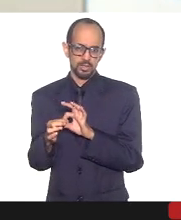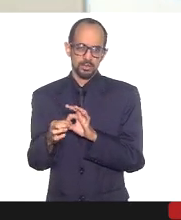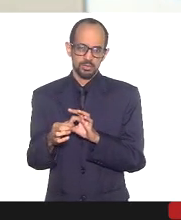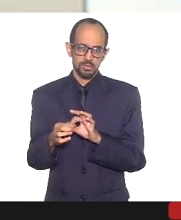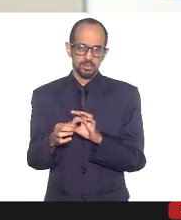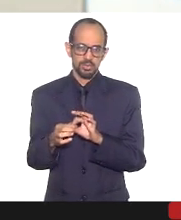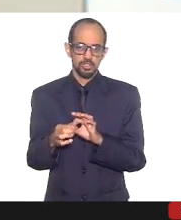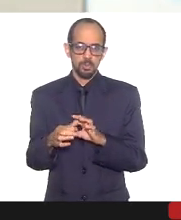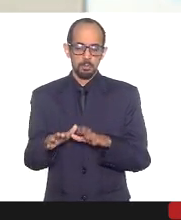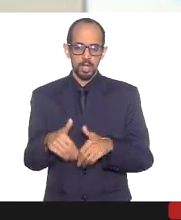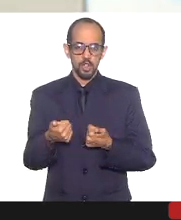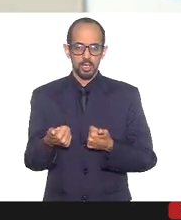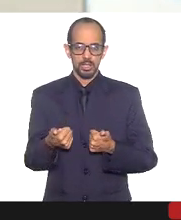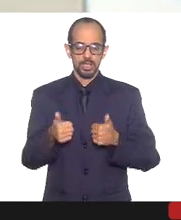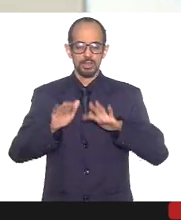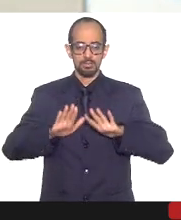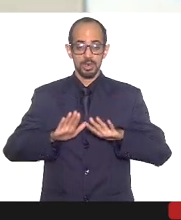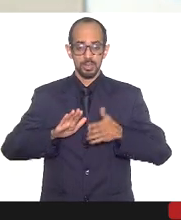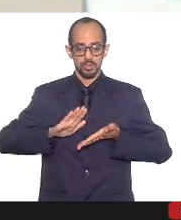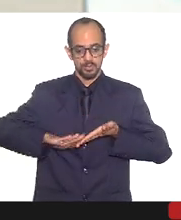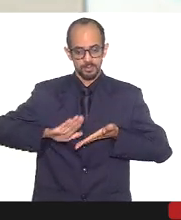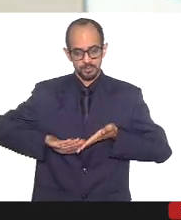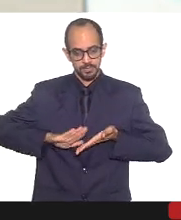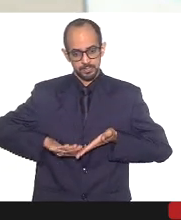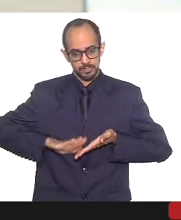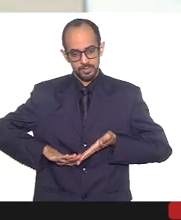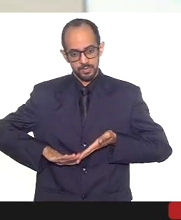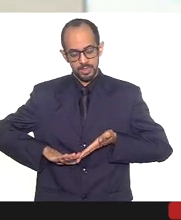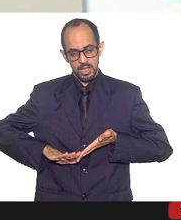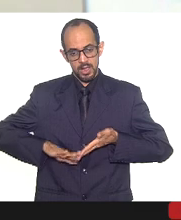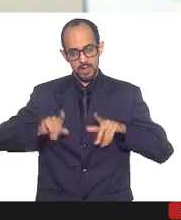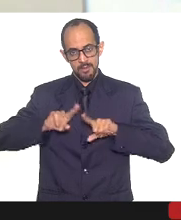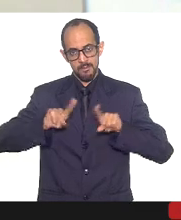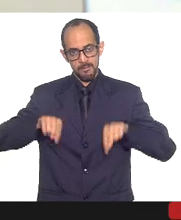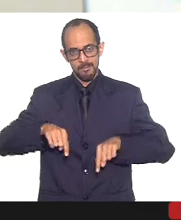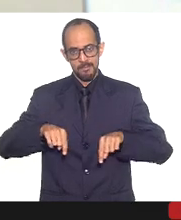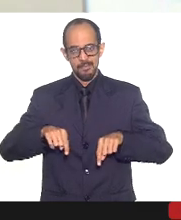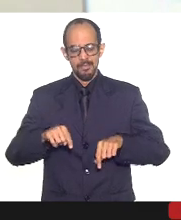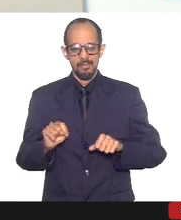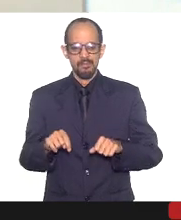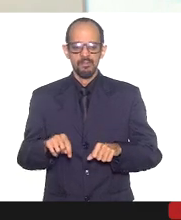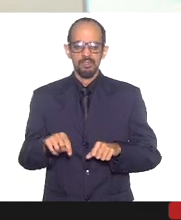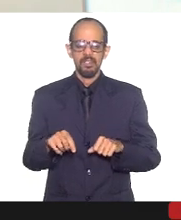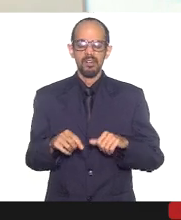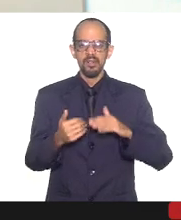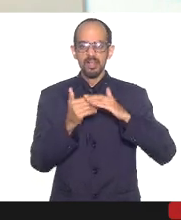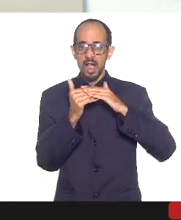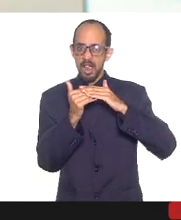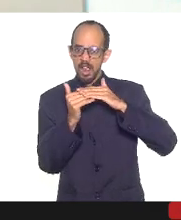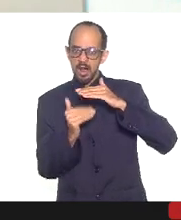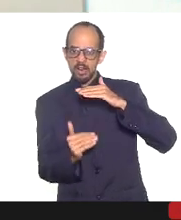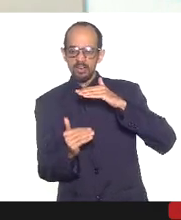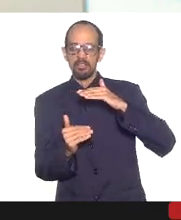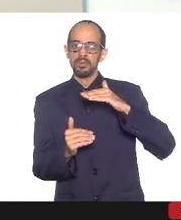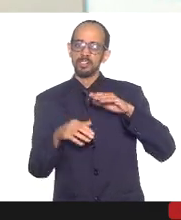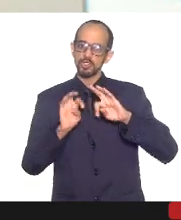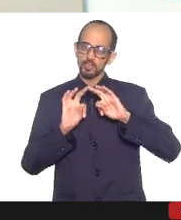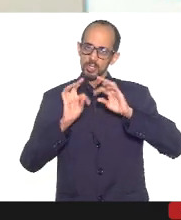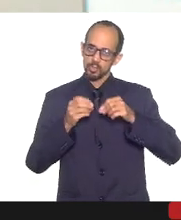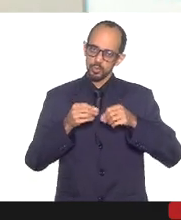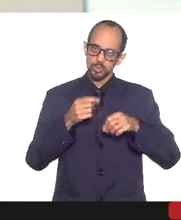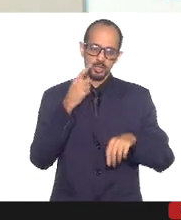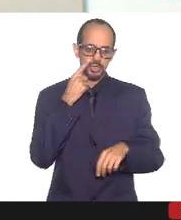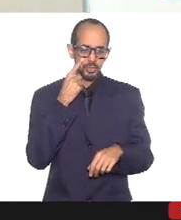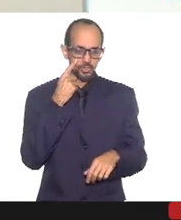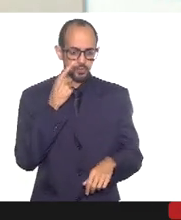de receitas e o gasto com o pessoal da ativa se encontra num patamar inferior ao do que a gente via, por